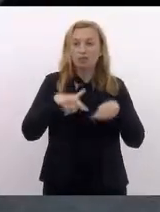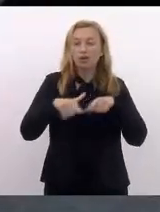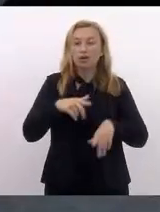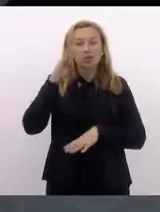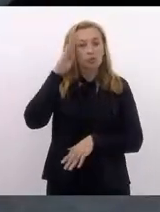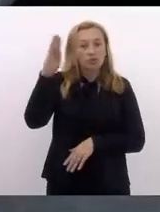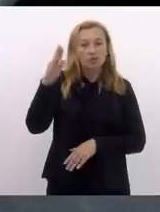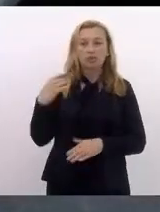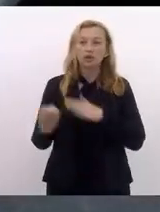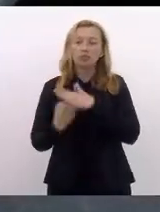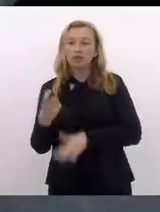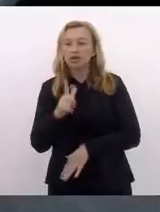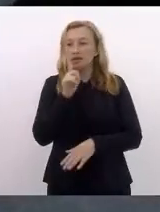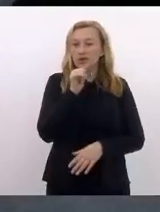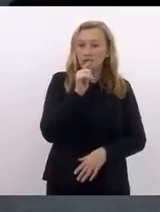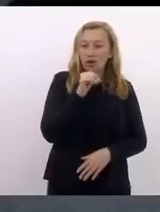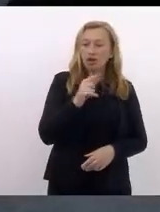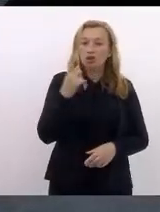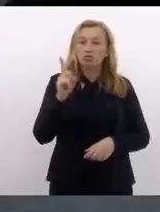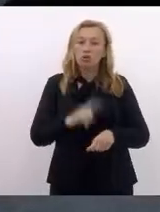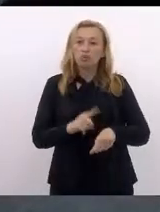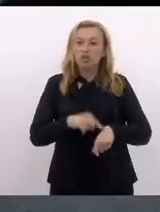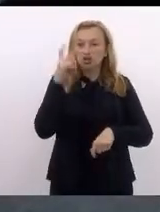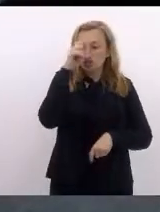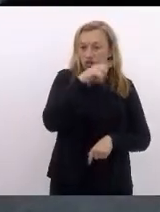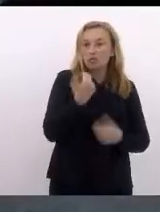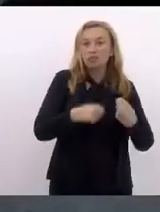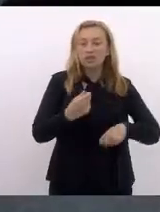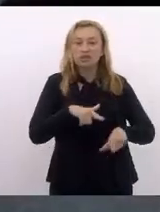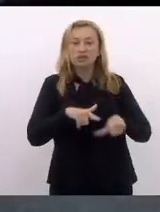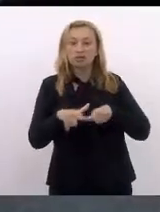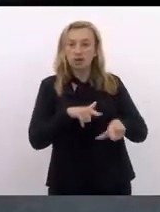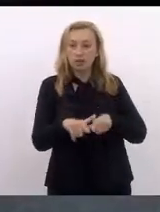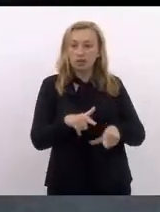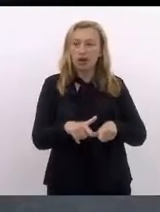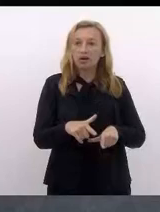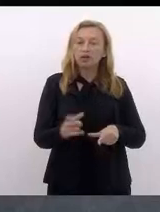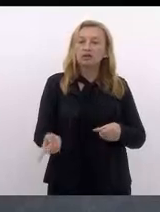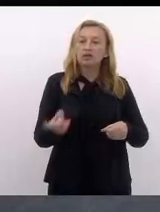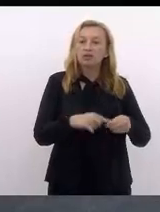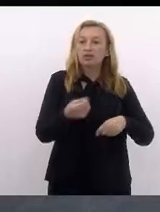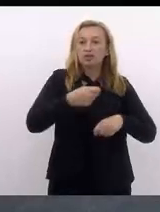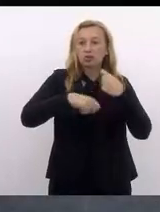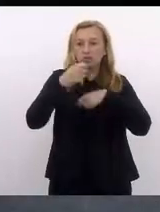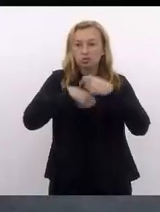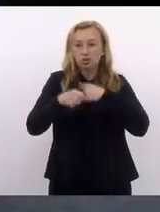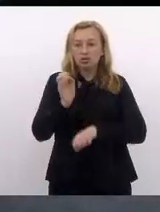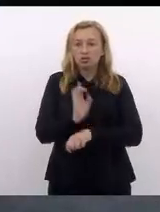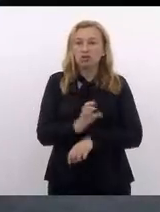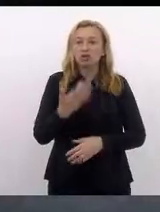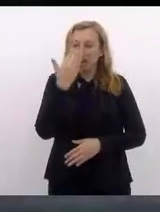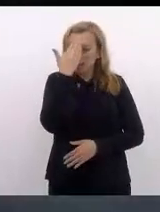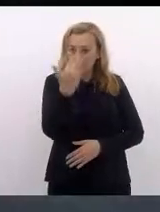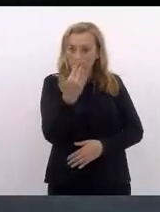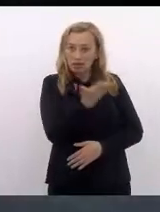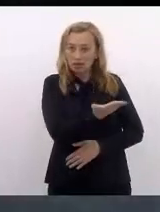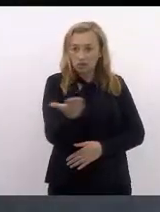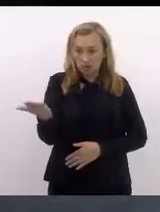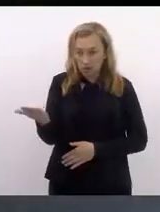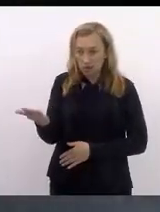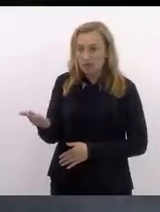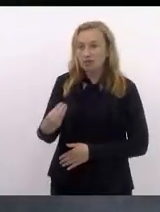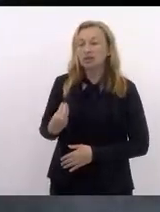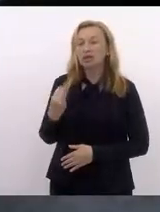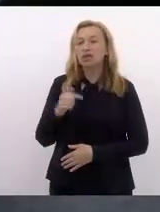e principalmente ao seu baiano que momento tão difícil preciso do seu emprego mantido na retomada da economia do nosso estado e eu quero agradecer muito a todos